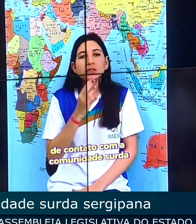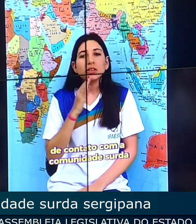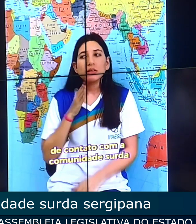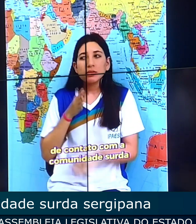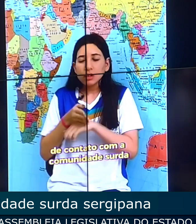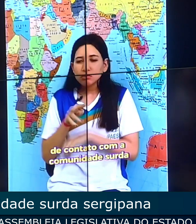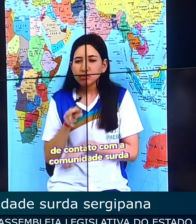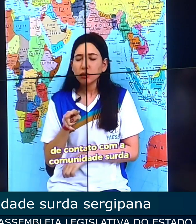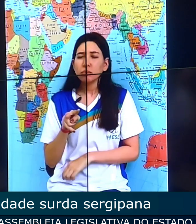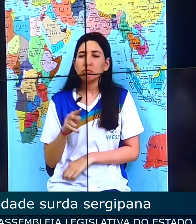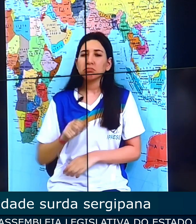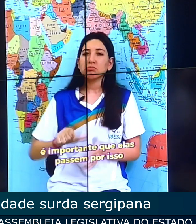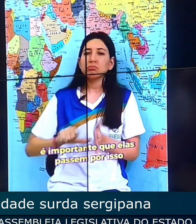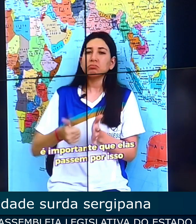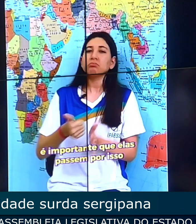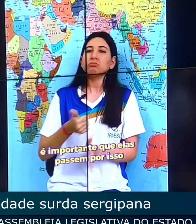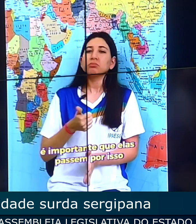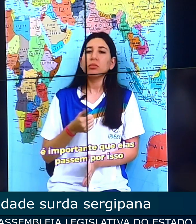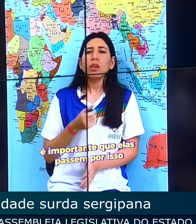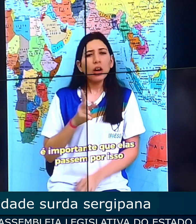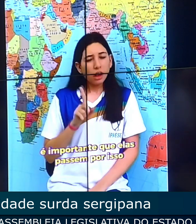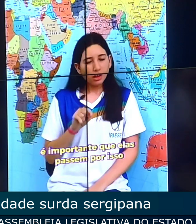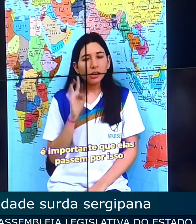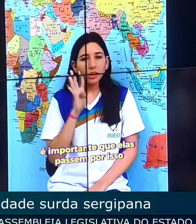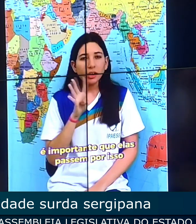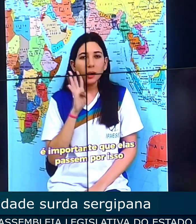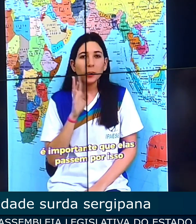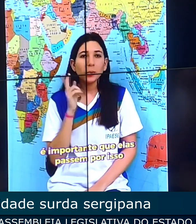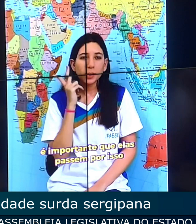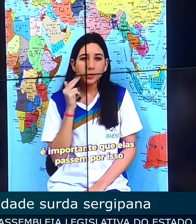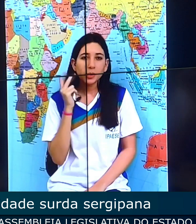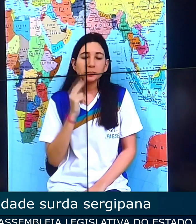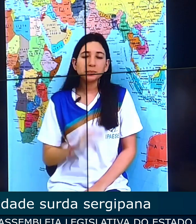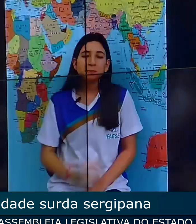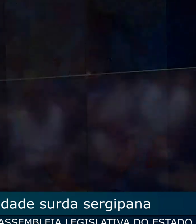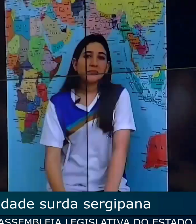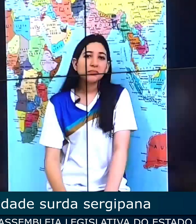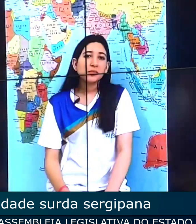com a comunidade surda. É importante que elas passem por isso.